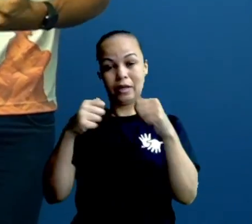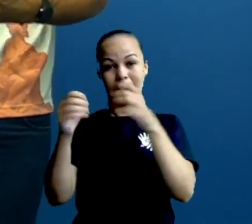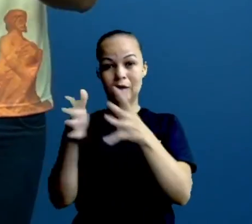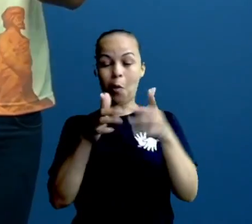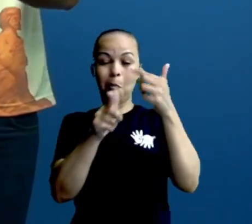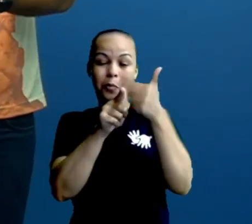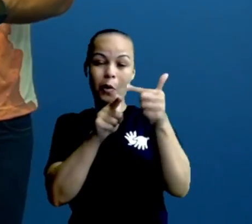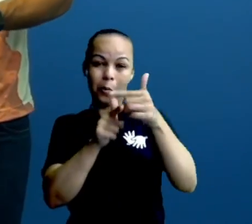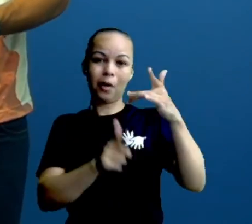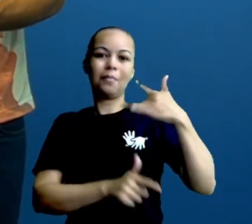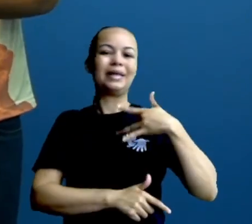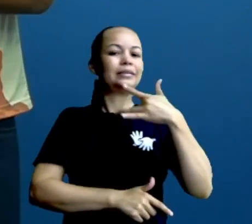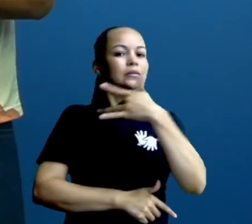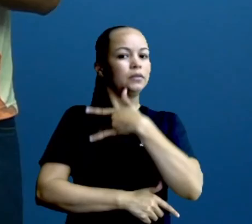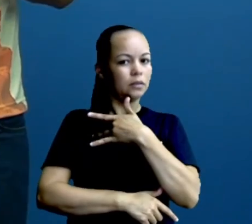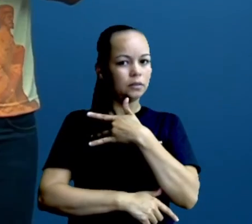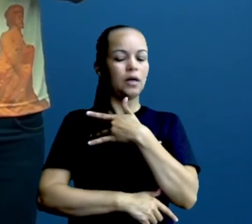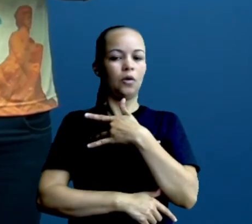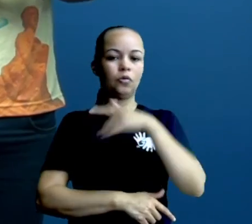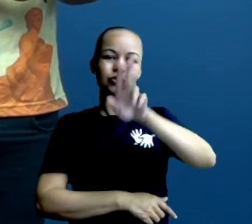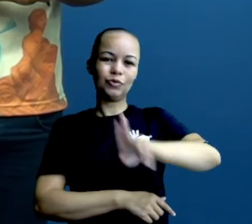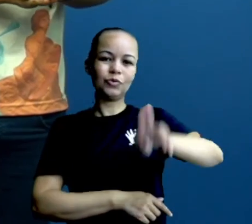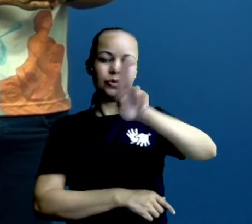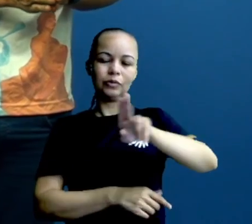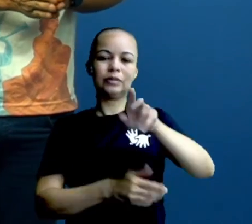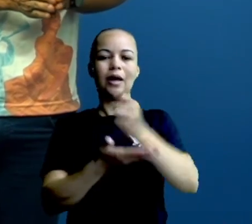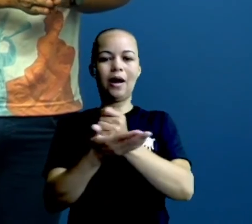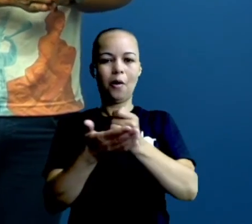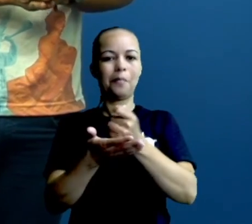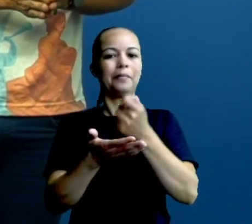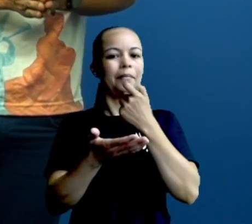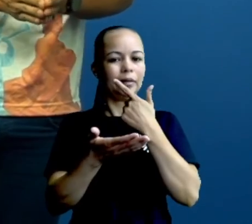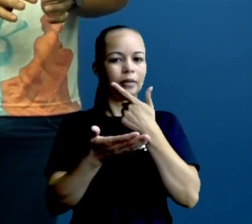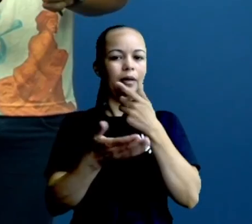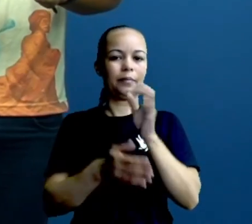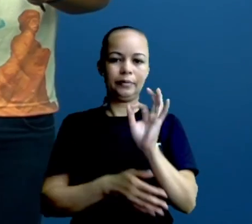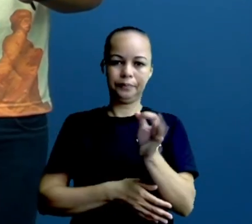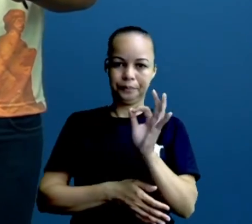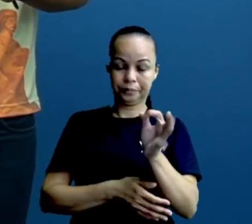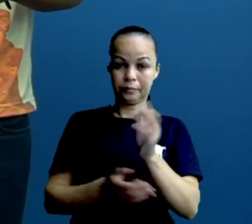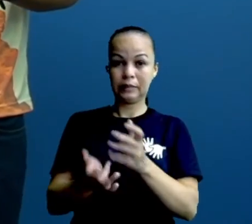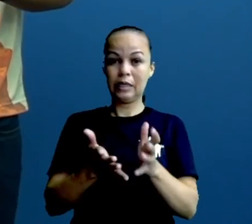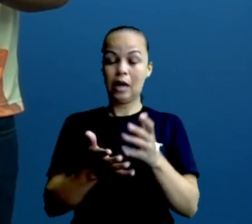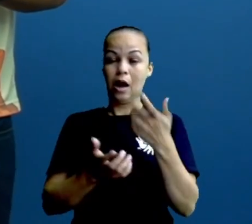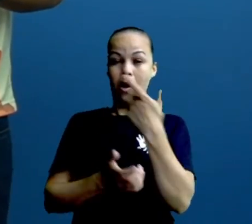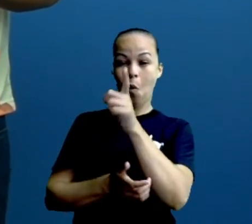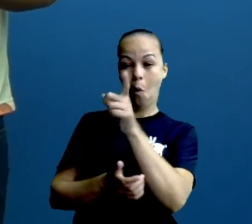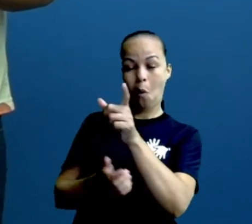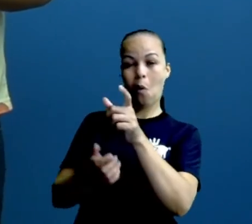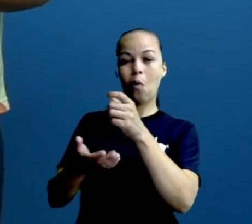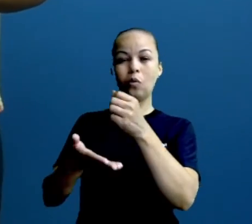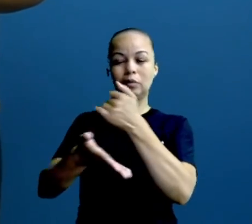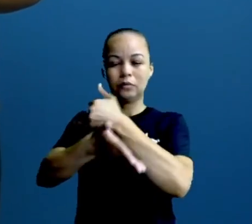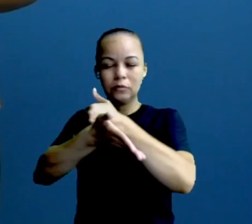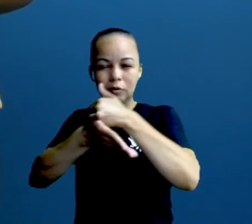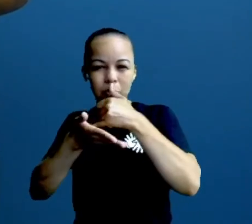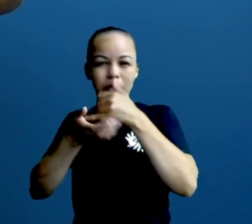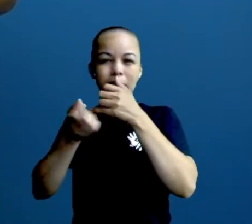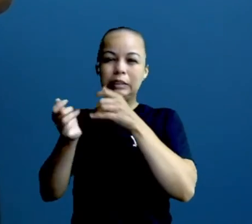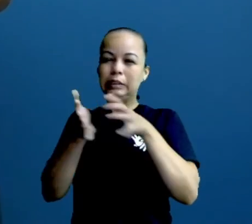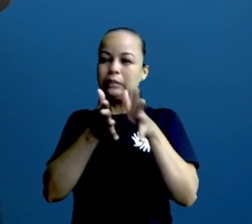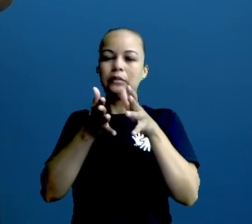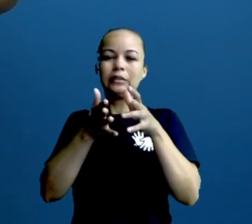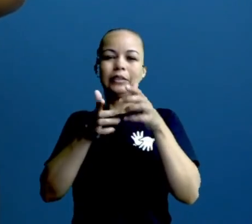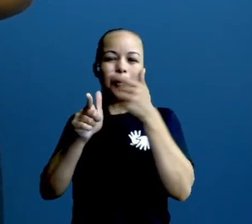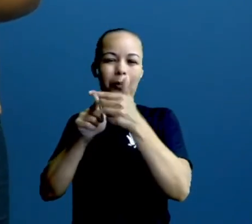algum problema de saúde, utilizar aquele determinado medicamento, tá certo? Agora, aquelas drogas que são ilícitas, que